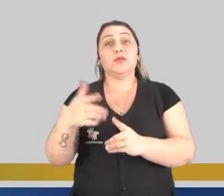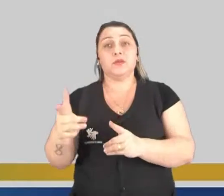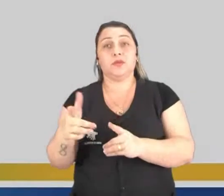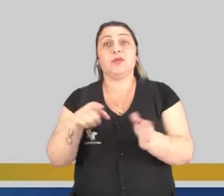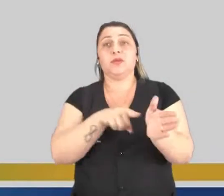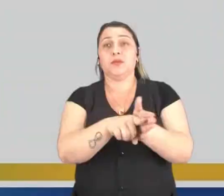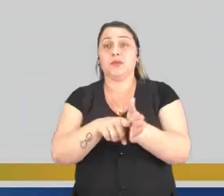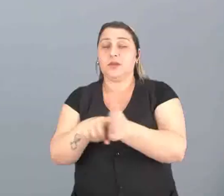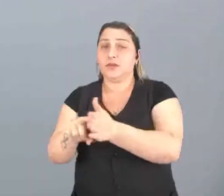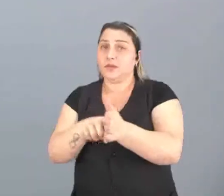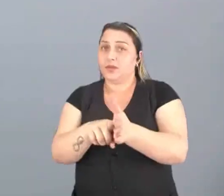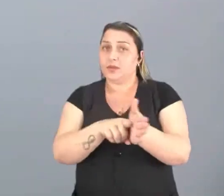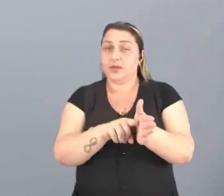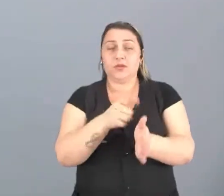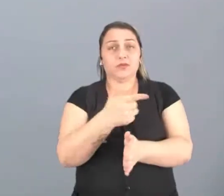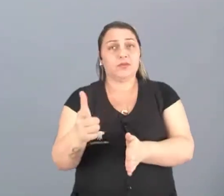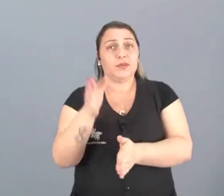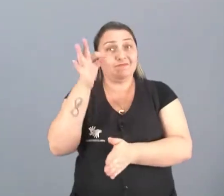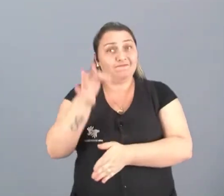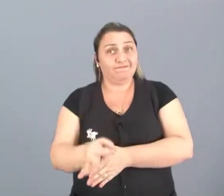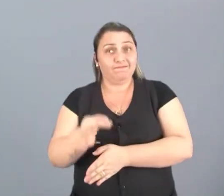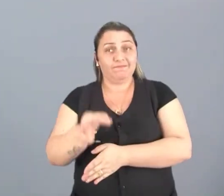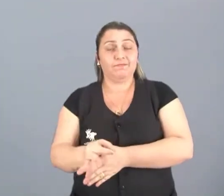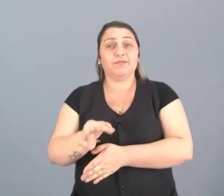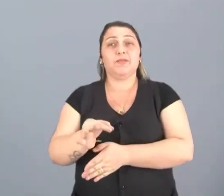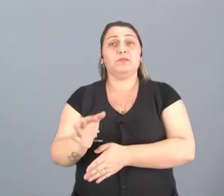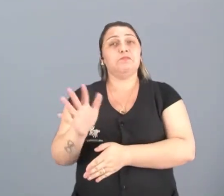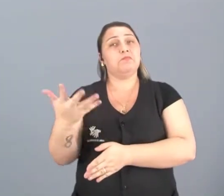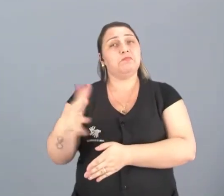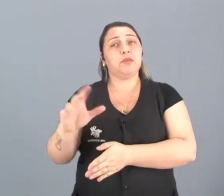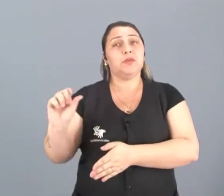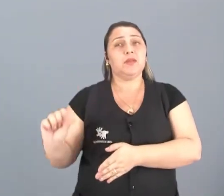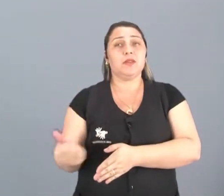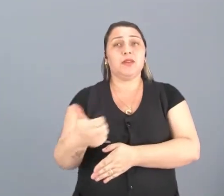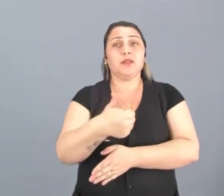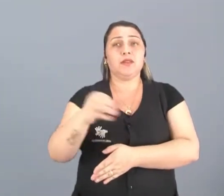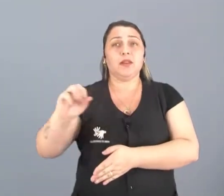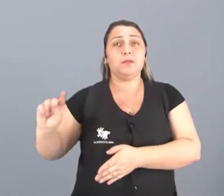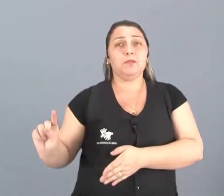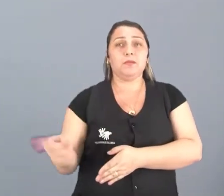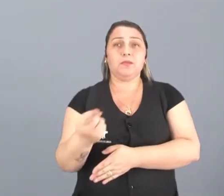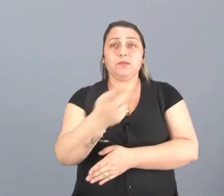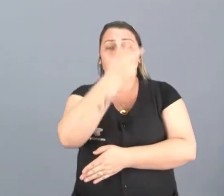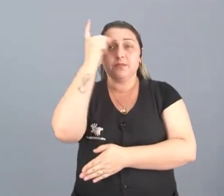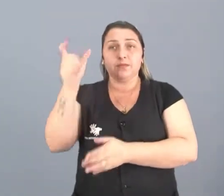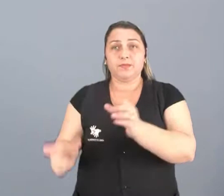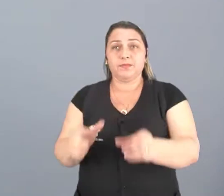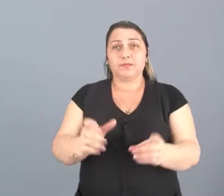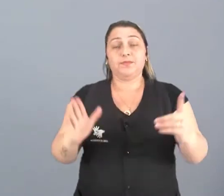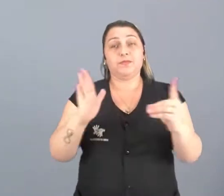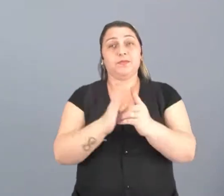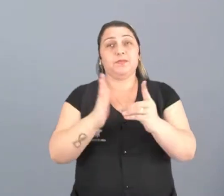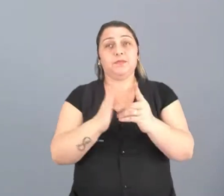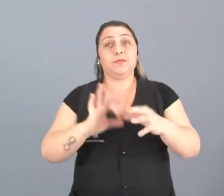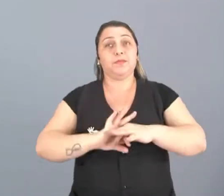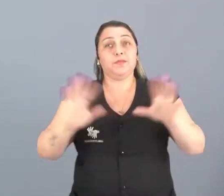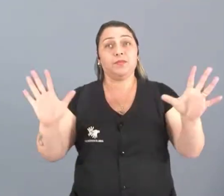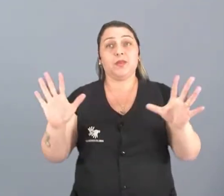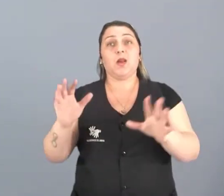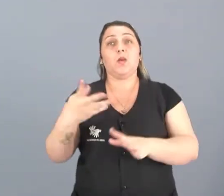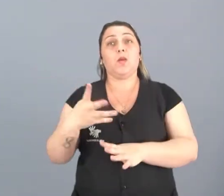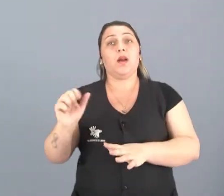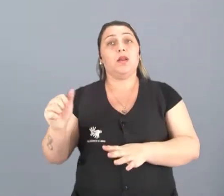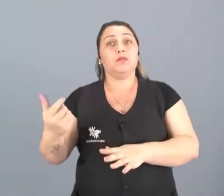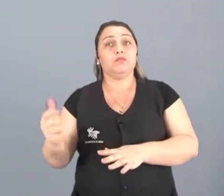fontes, divergentes, porque a gente não tem muita certeza, dizem que era entre 6 e 10 milhões. Independente de ser 2, 4 ou